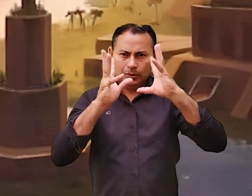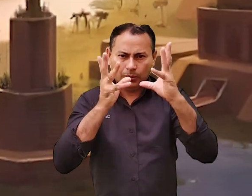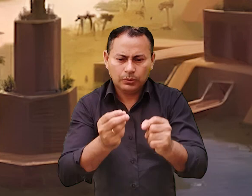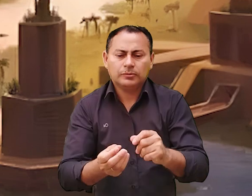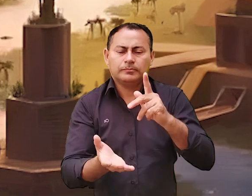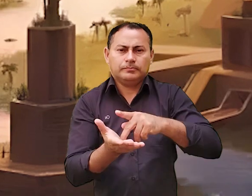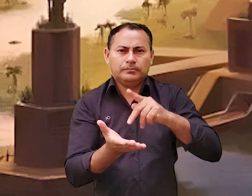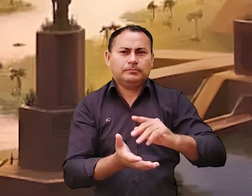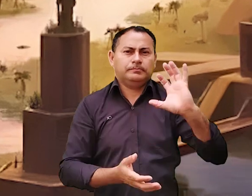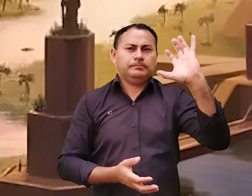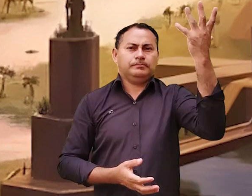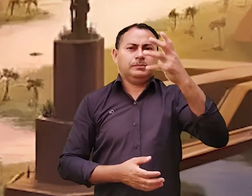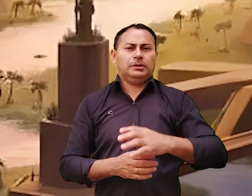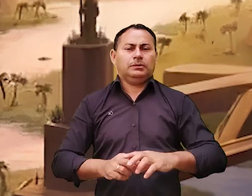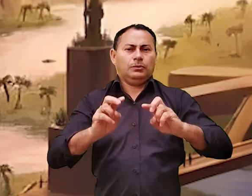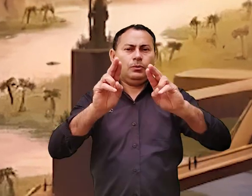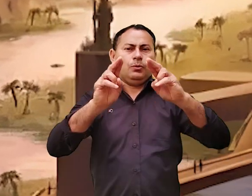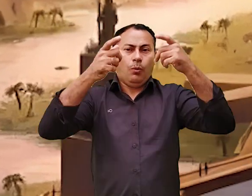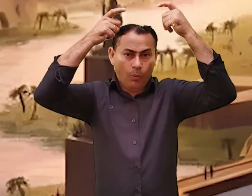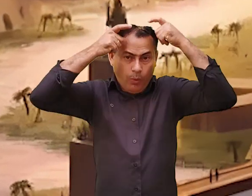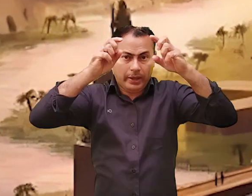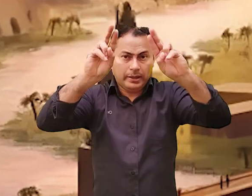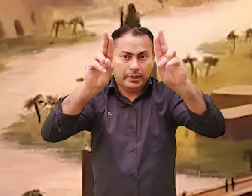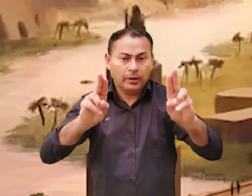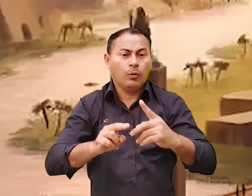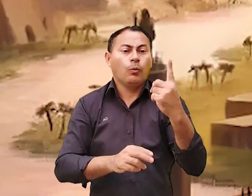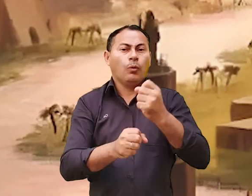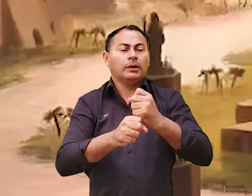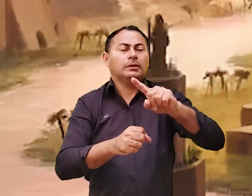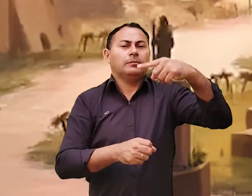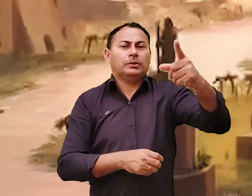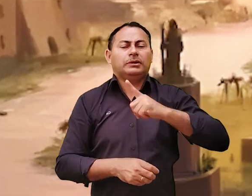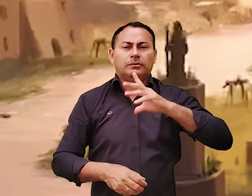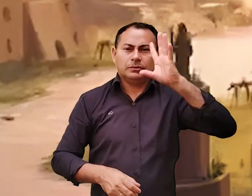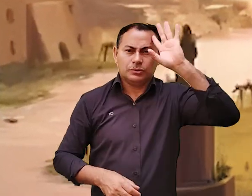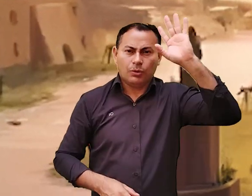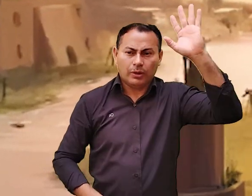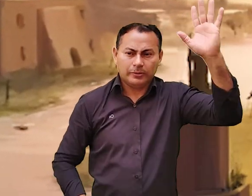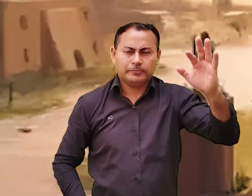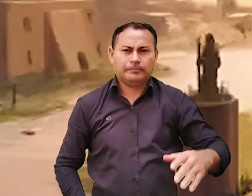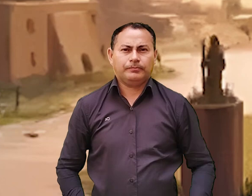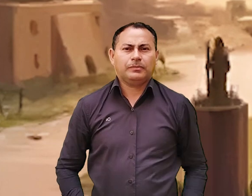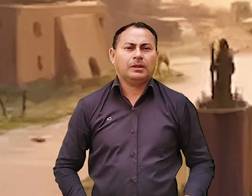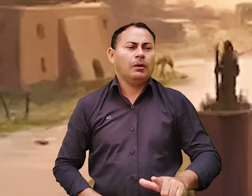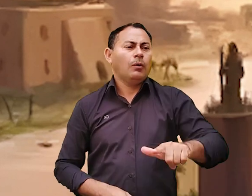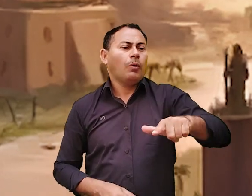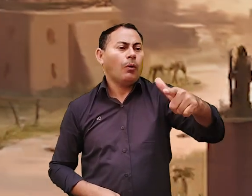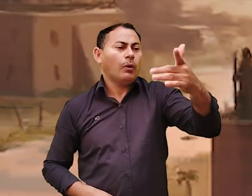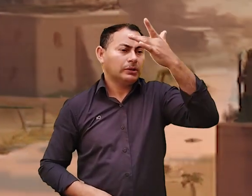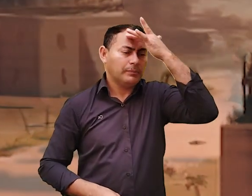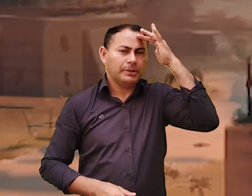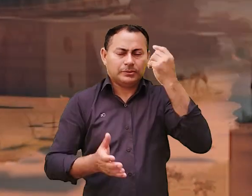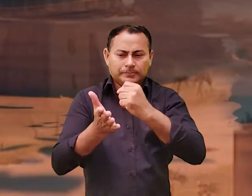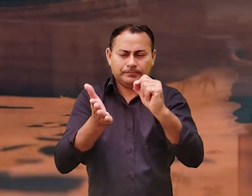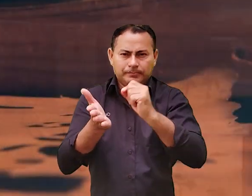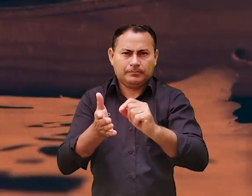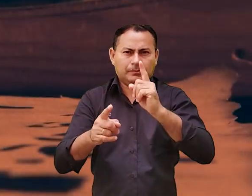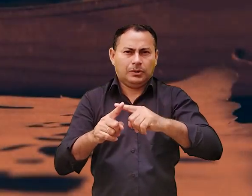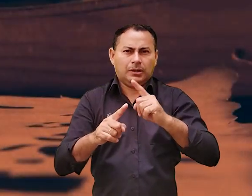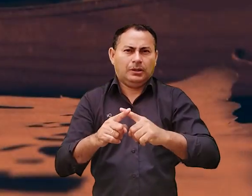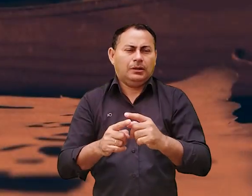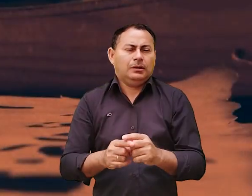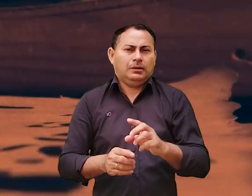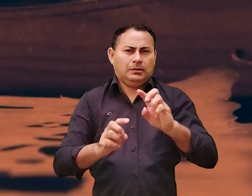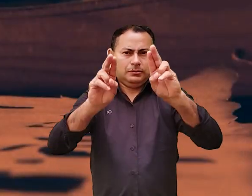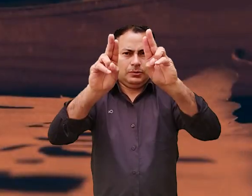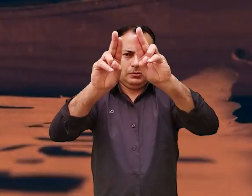isso realmente aconteceu com Nabucodonosor 1 ano depois que ele teve o sonho. Outra pessoa passa a escrever porque,